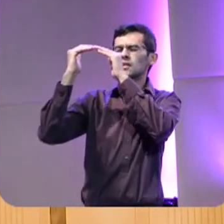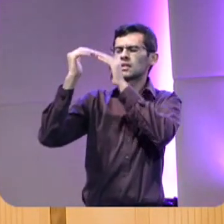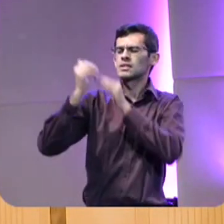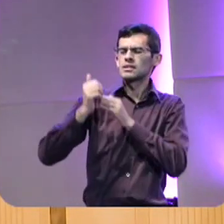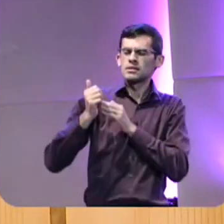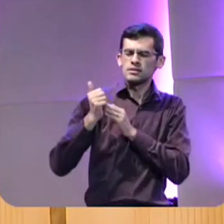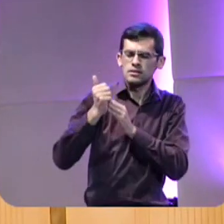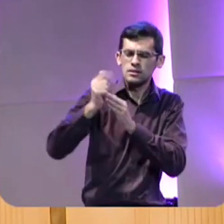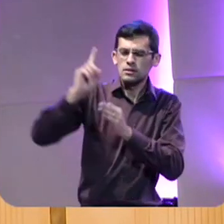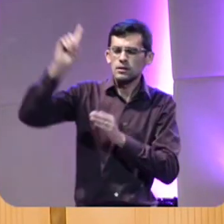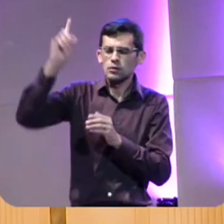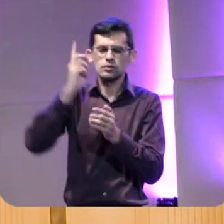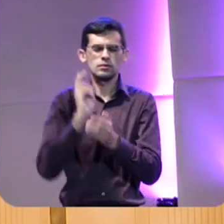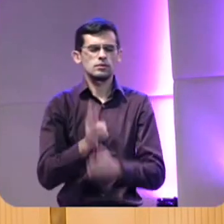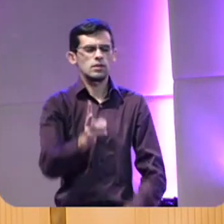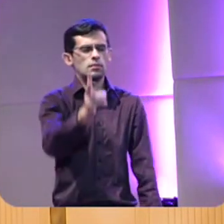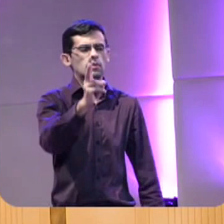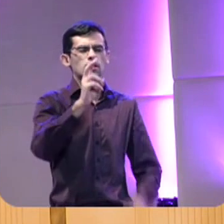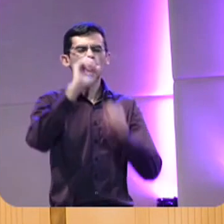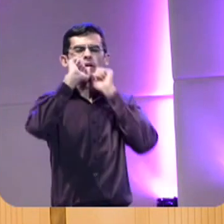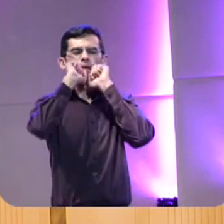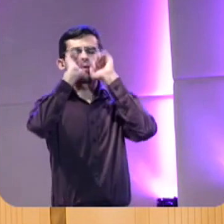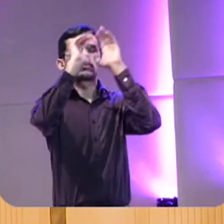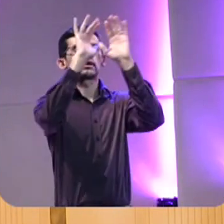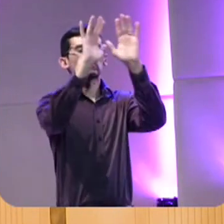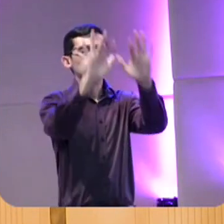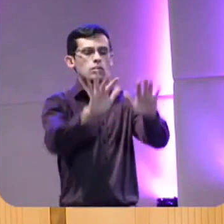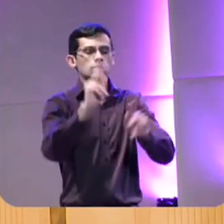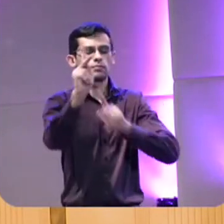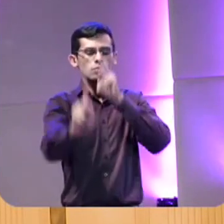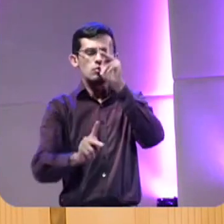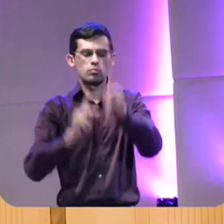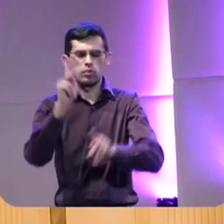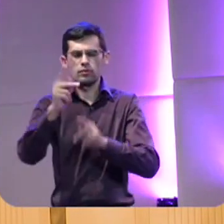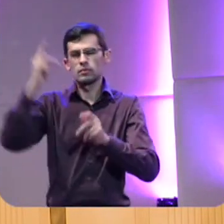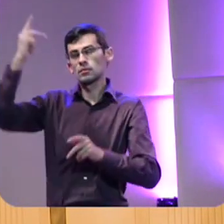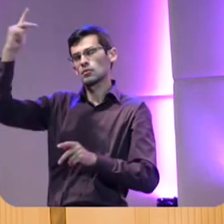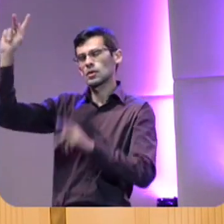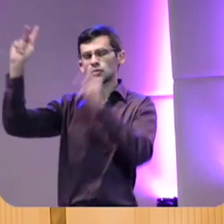propósitos nessa terra. Abençoa esse teu povo com a tua paz.